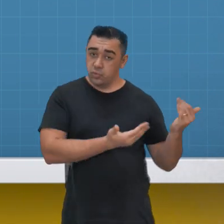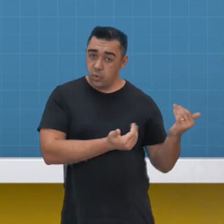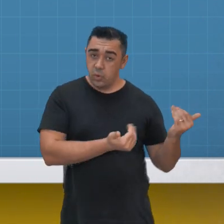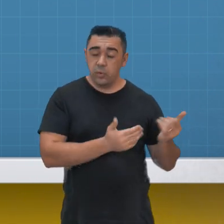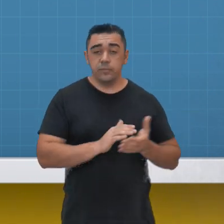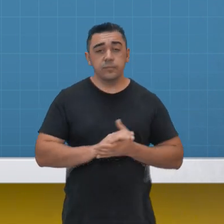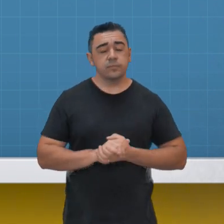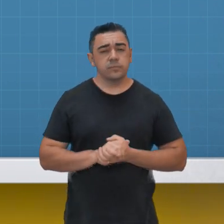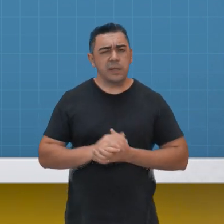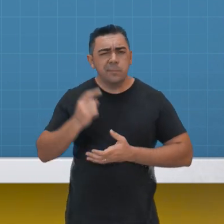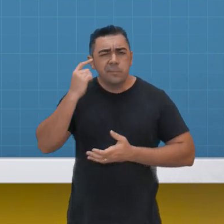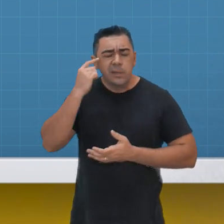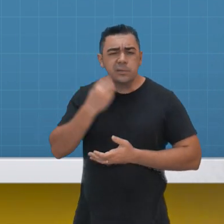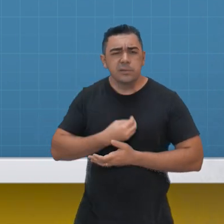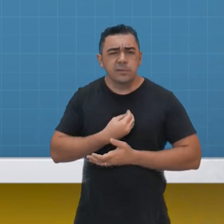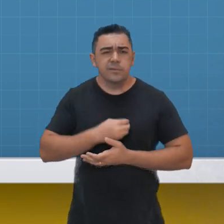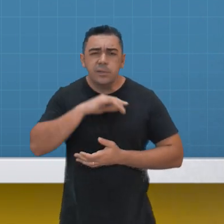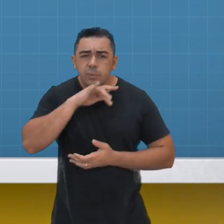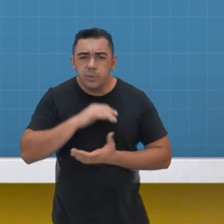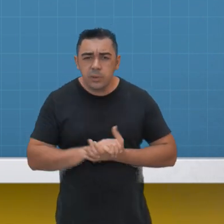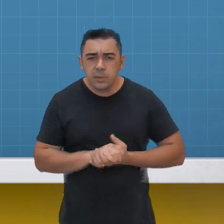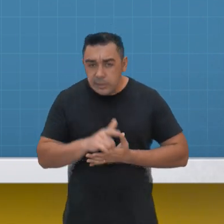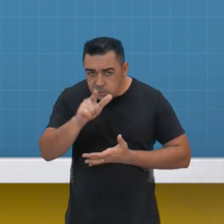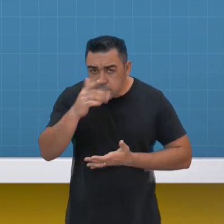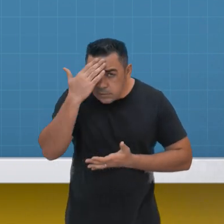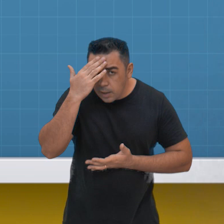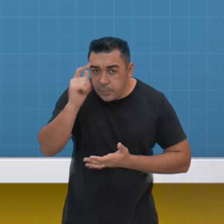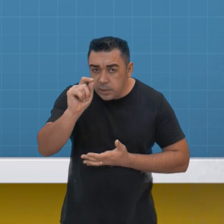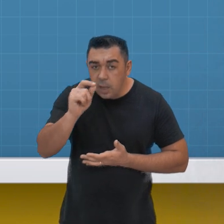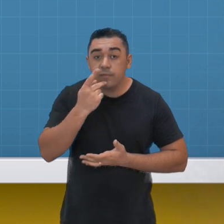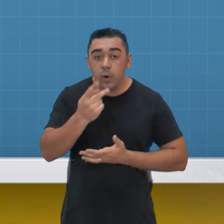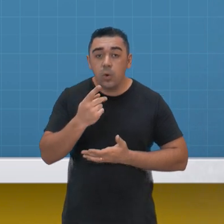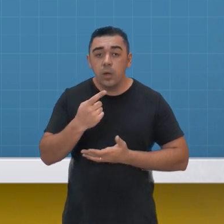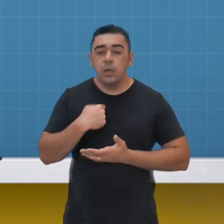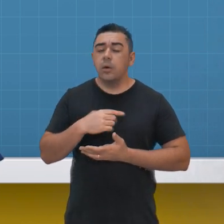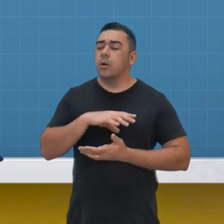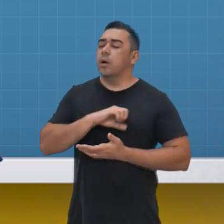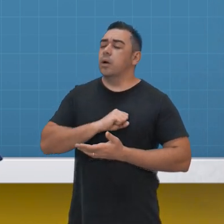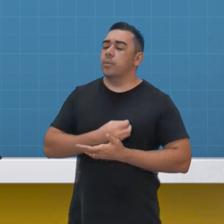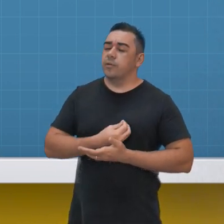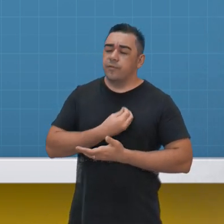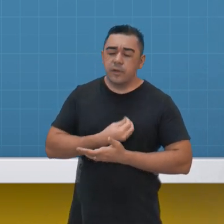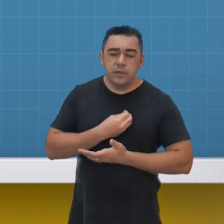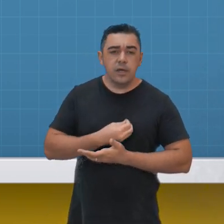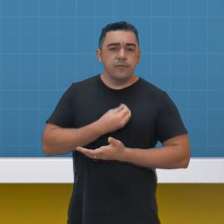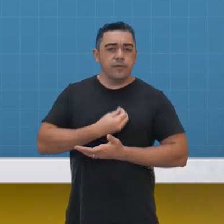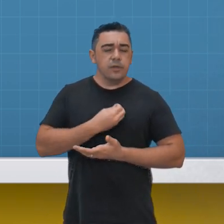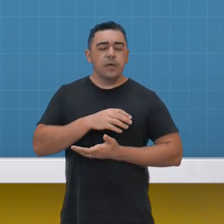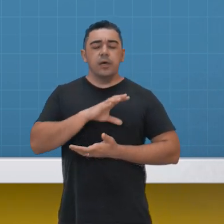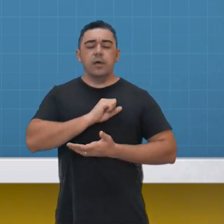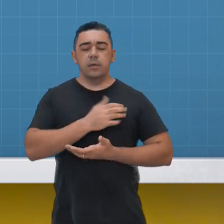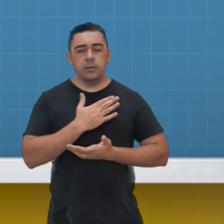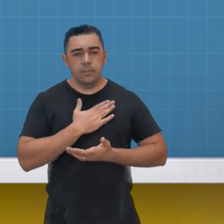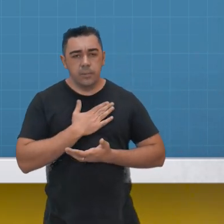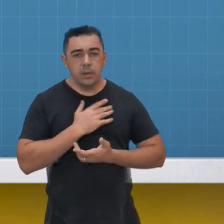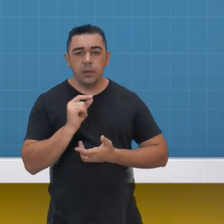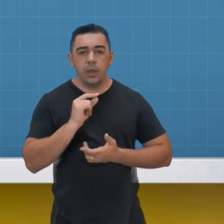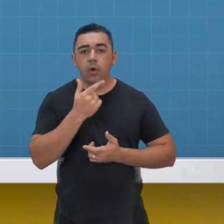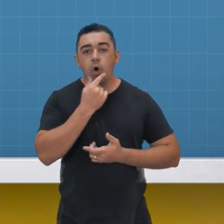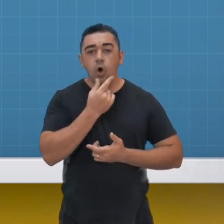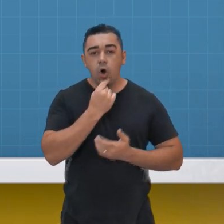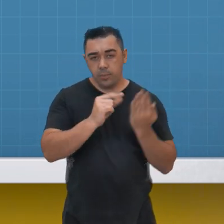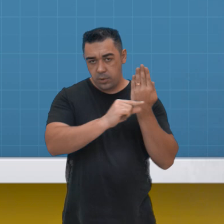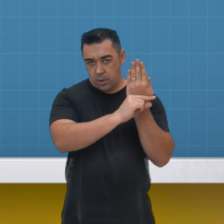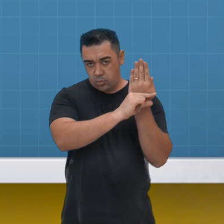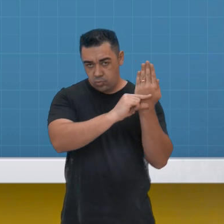jovens achando que a vida é ruim. E sabe quem que disse isso? Eu amo a vida e a vida me ama? Foi